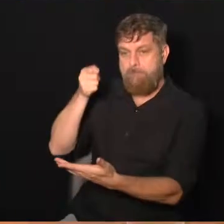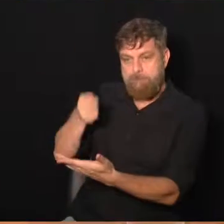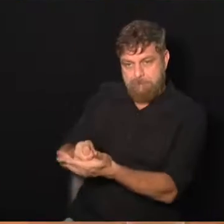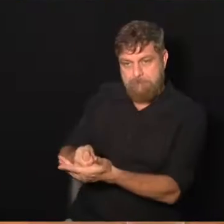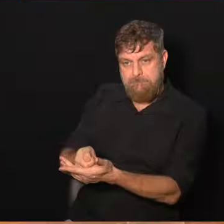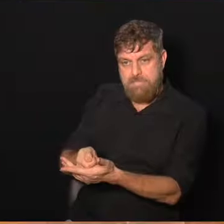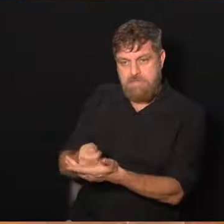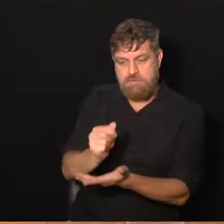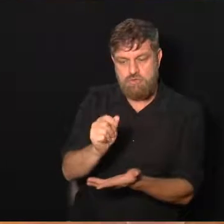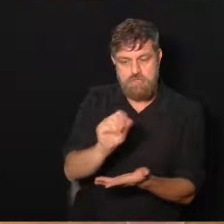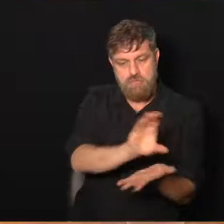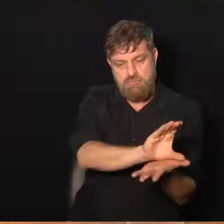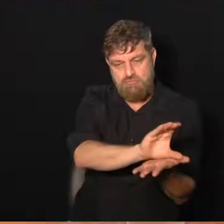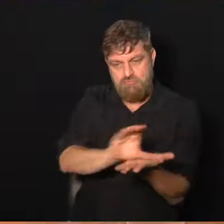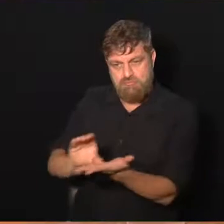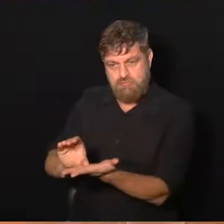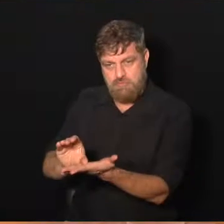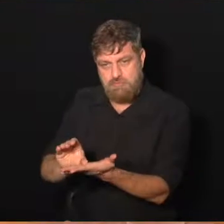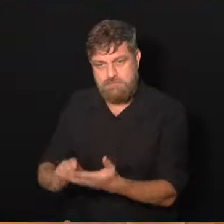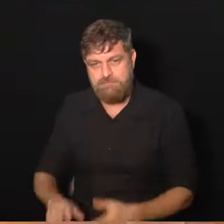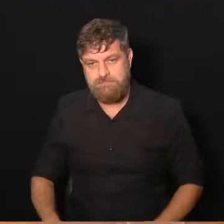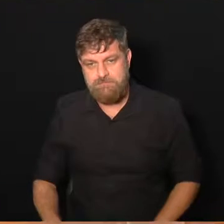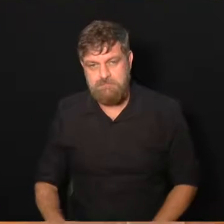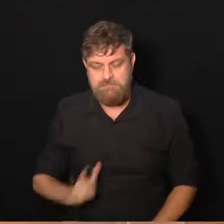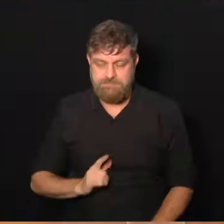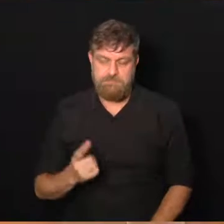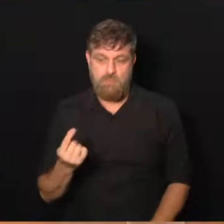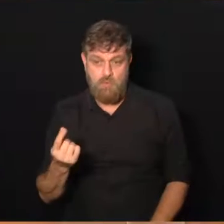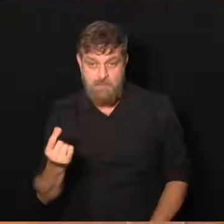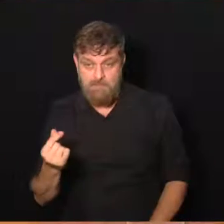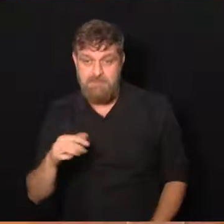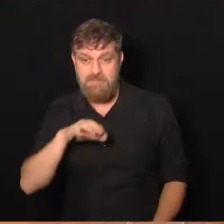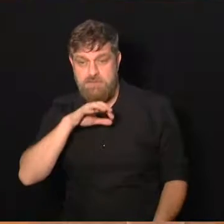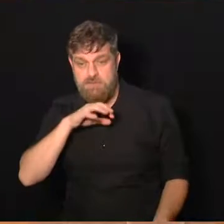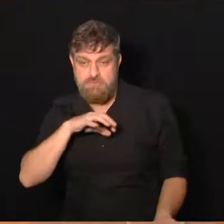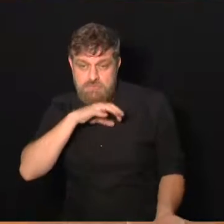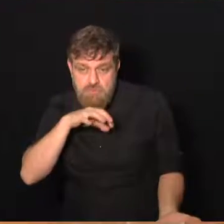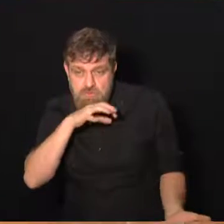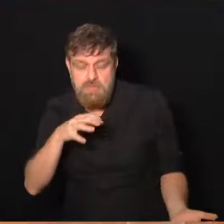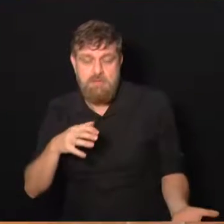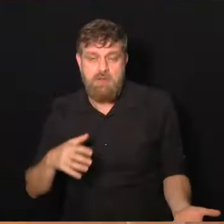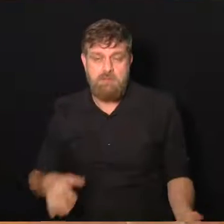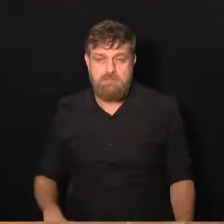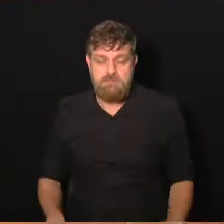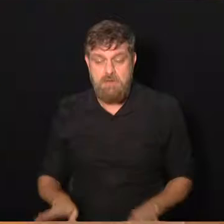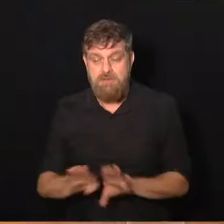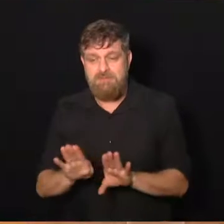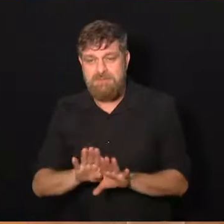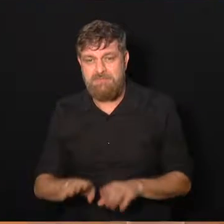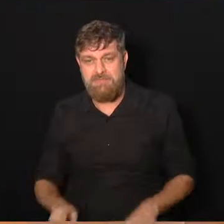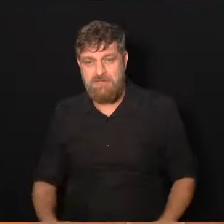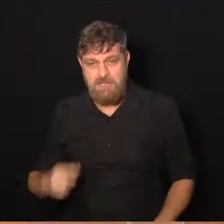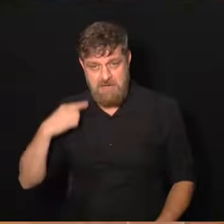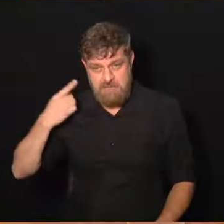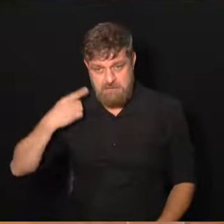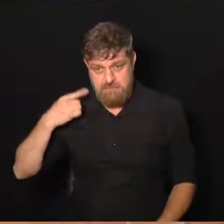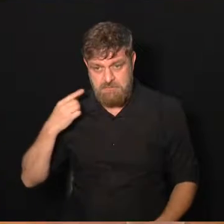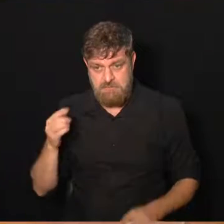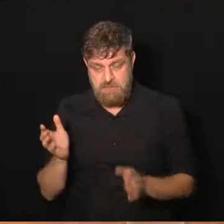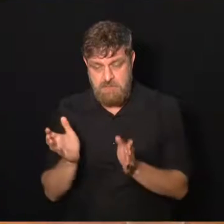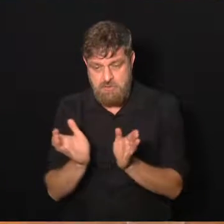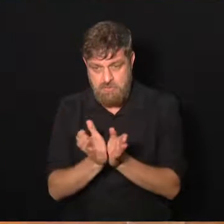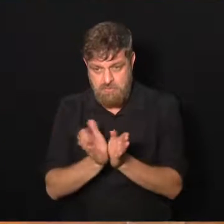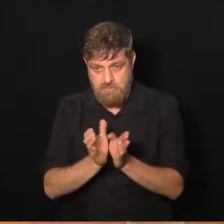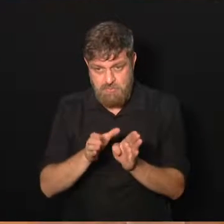animal pelos danos materiais, valor do animal e morais. Segundo a advogada do Conselho Regional de